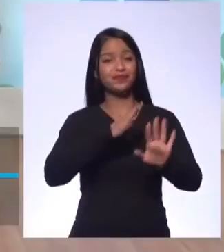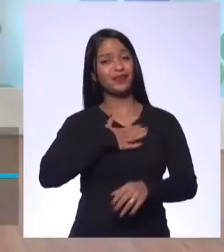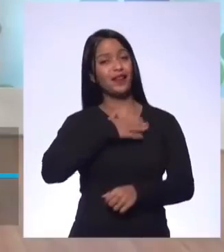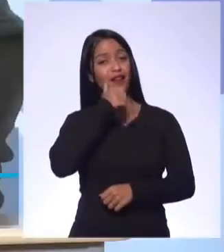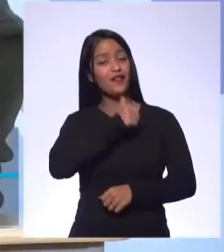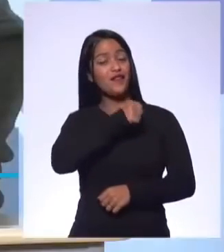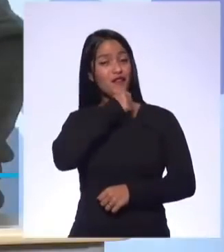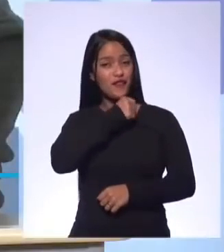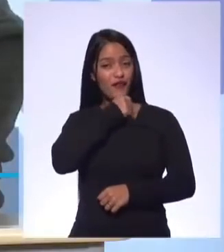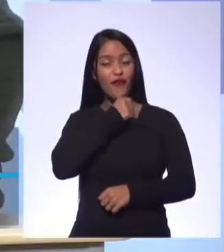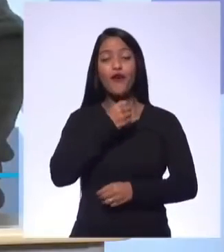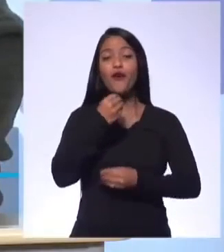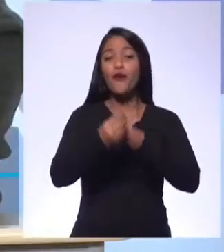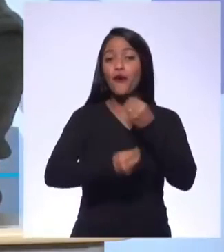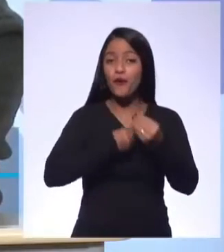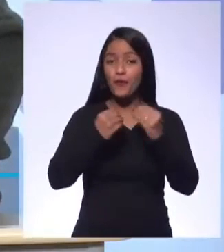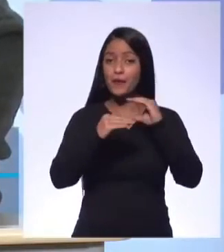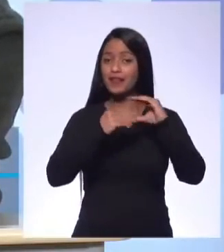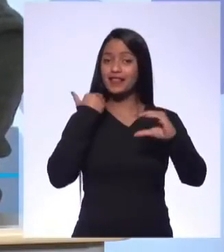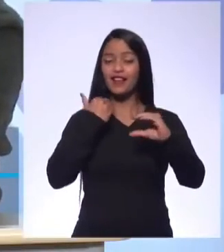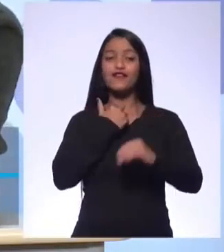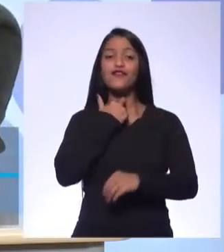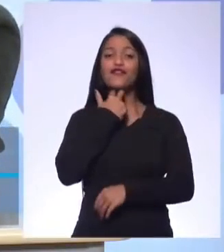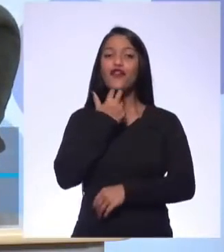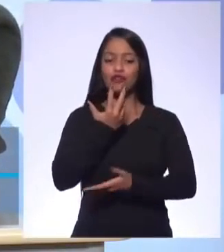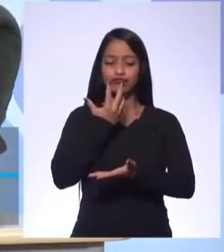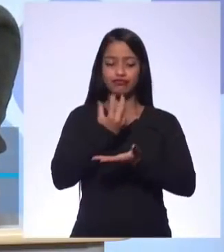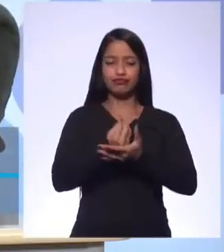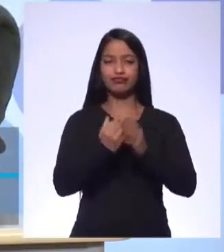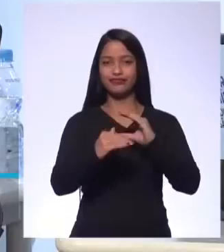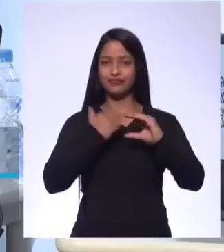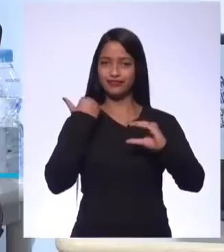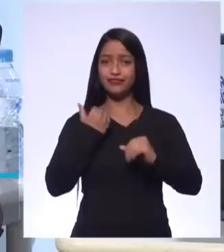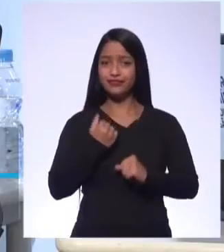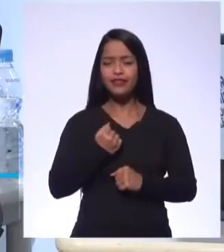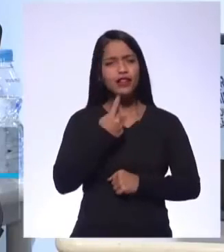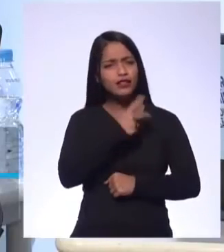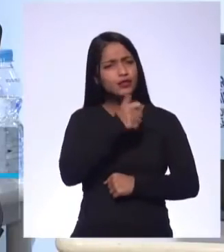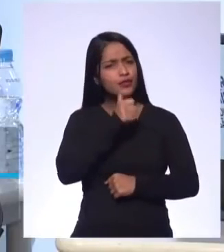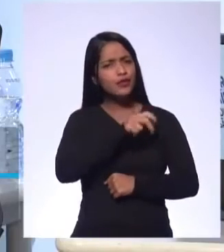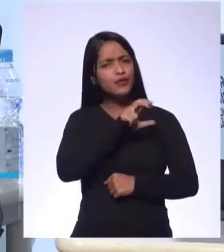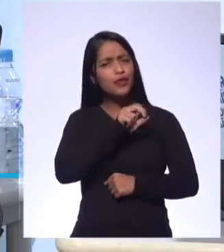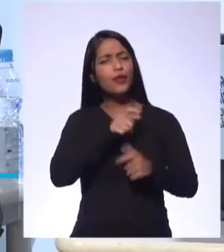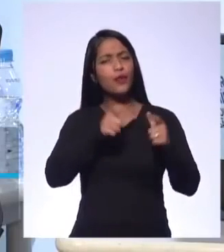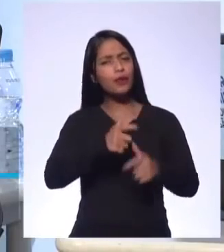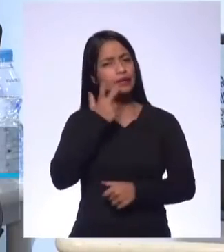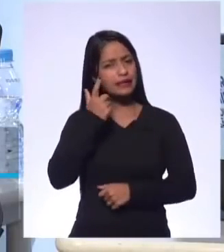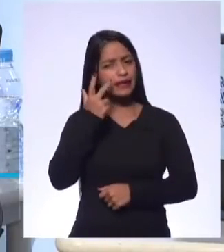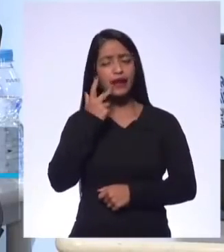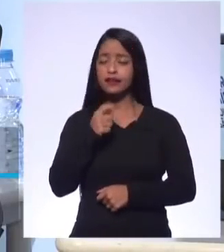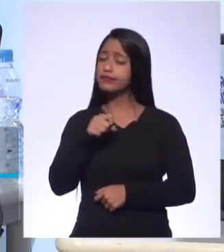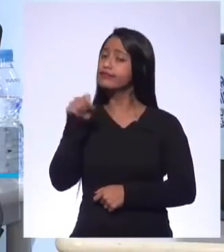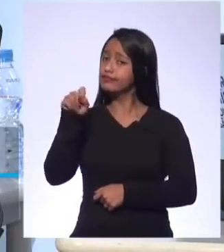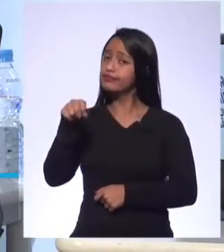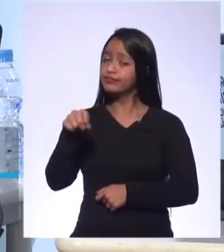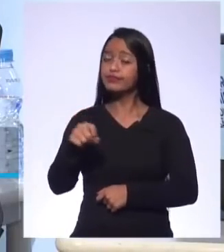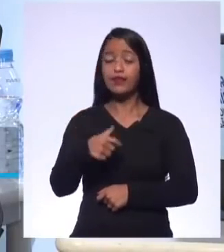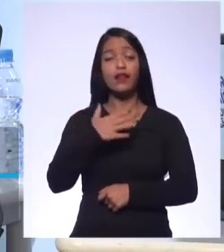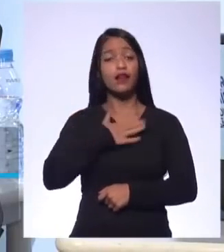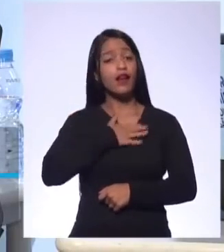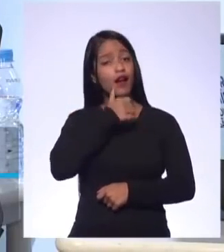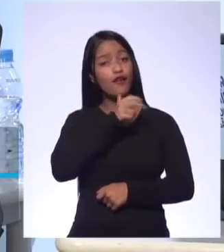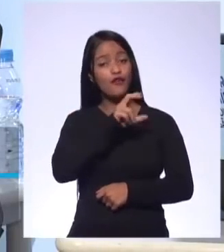manda logo áudio. Mande áudio! E a sua avó é cearense, né? A minha avó também. Então, o áudio é uma delicinha de